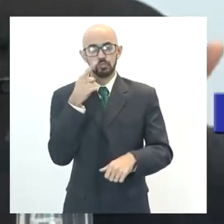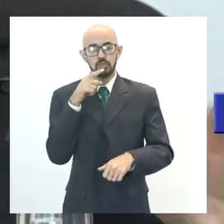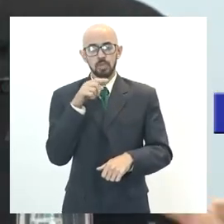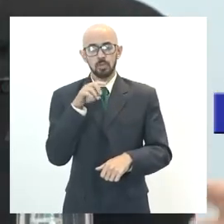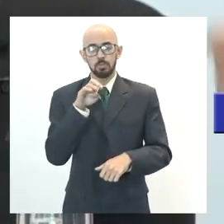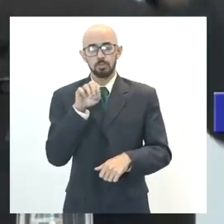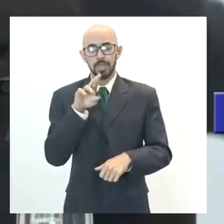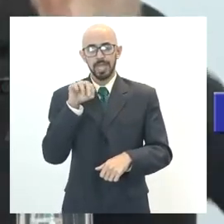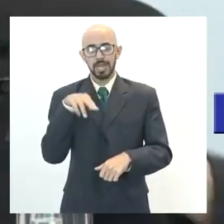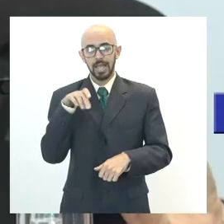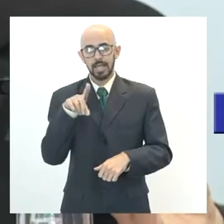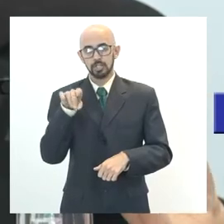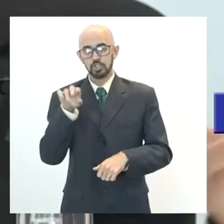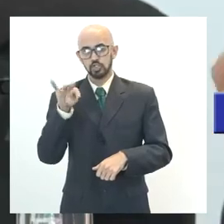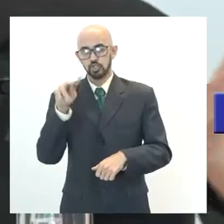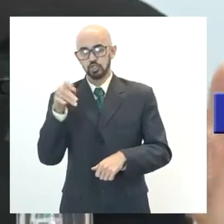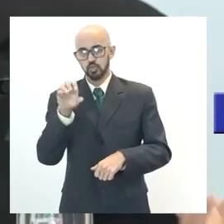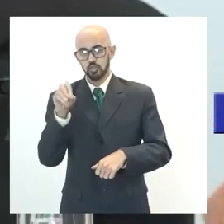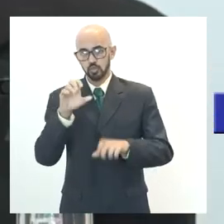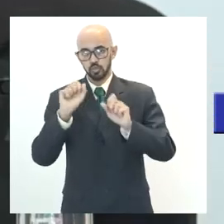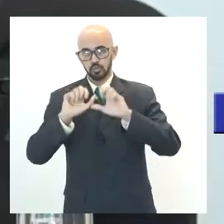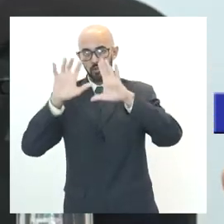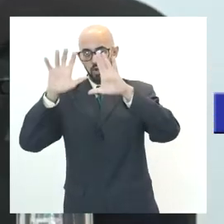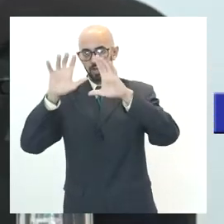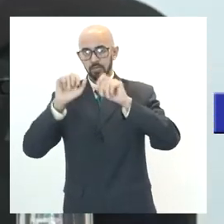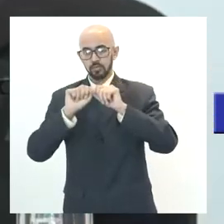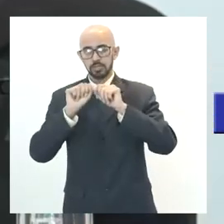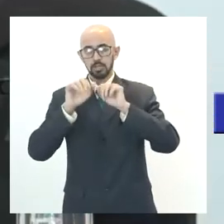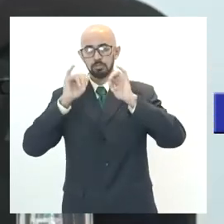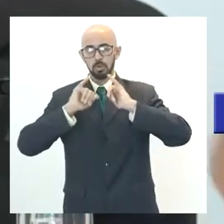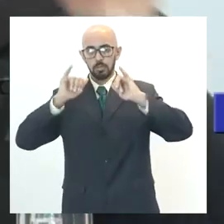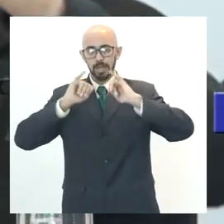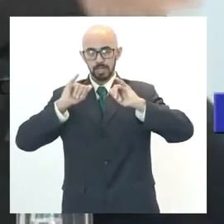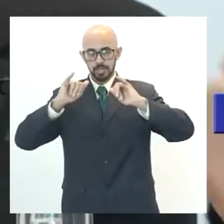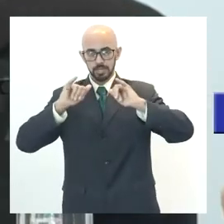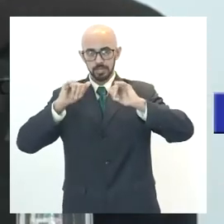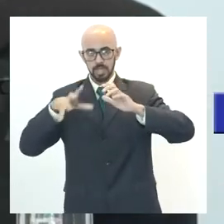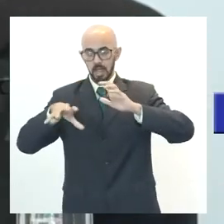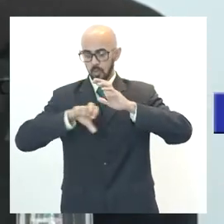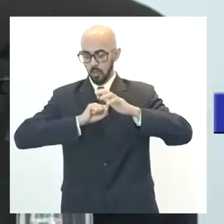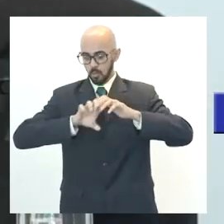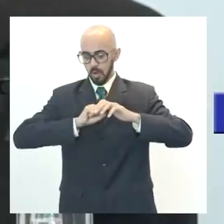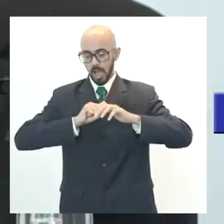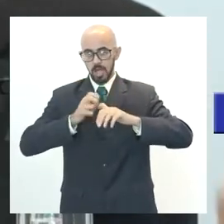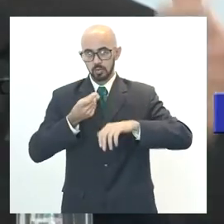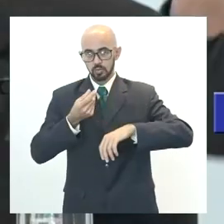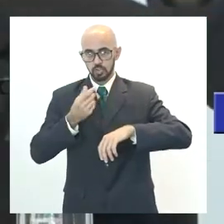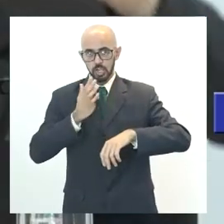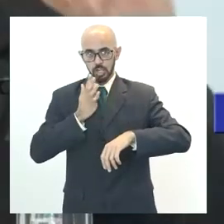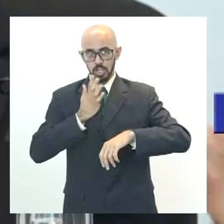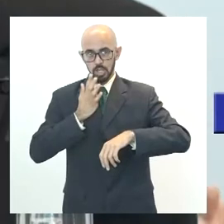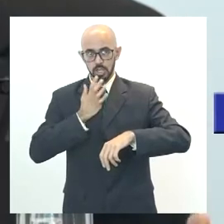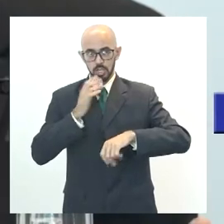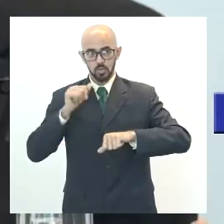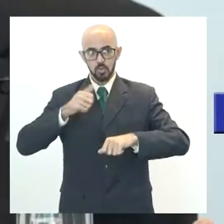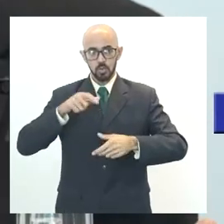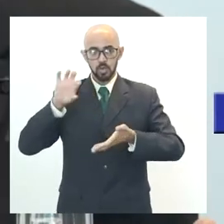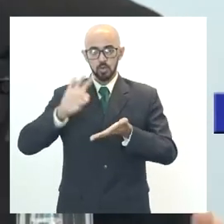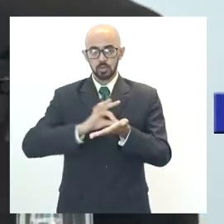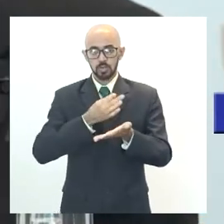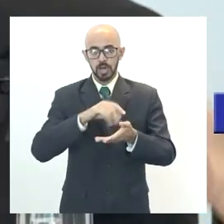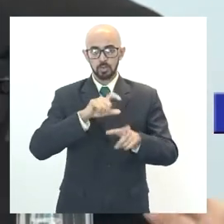fazendo propaganda e etc todos esses camarote Que acumularam riqueza contrato programadores e analistas contrato